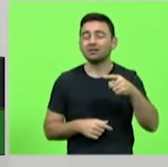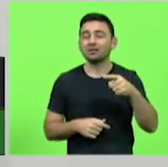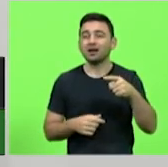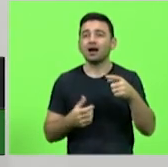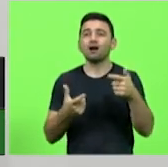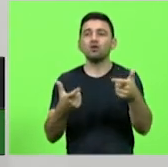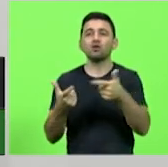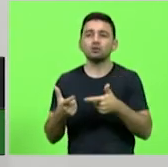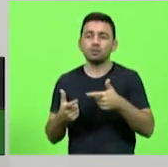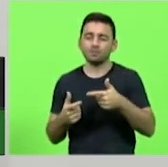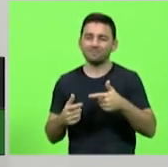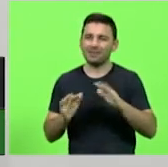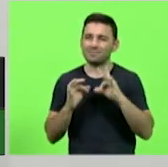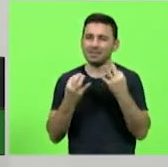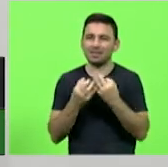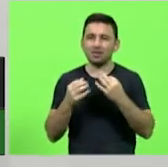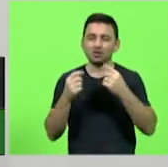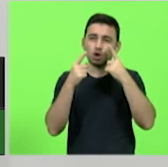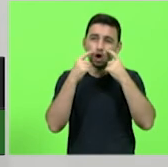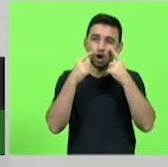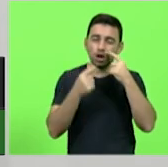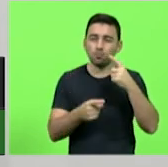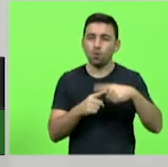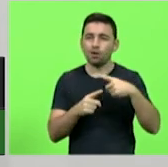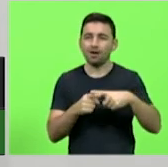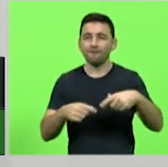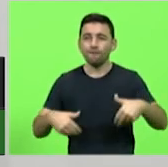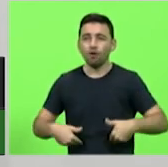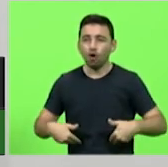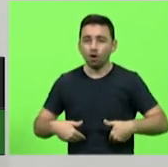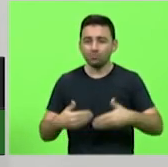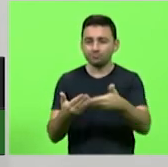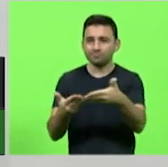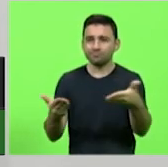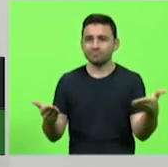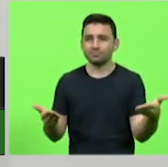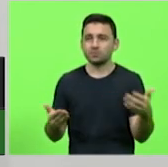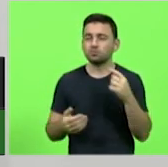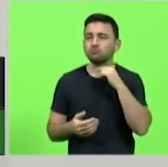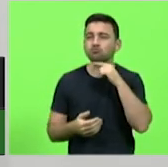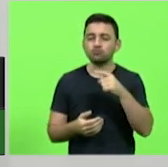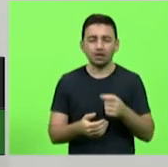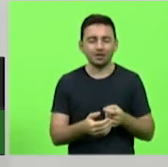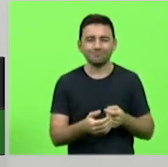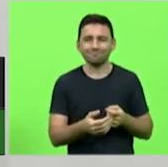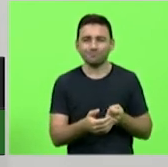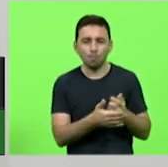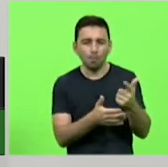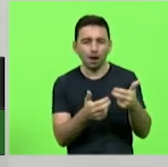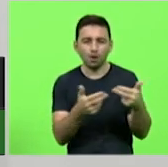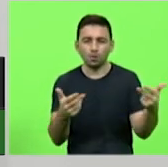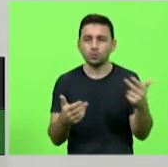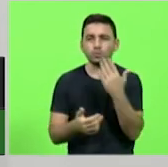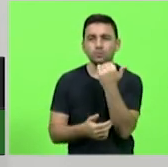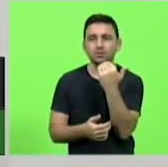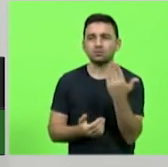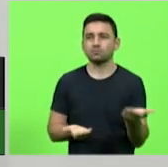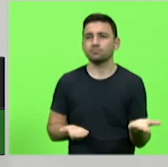que choram porque veem seus filhos passando fome e não conseguem colocar alimento na mesa, a nossa dificuldade